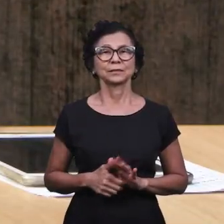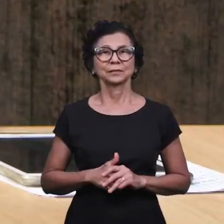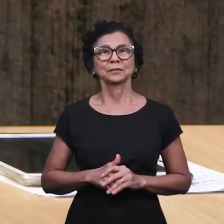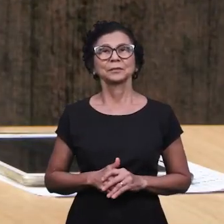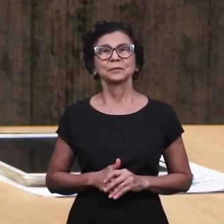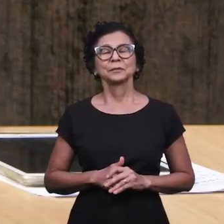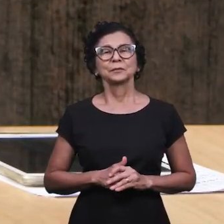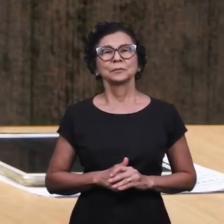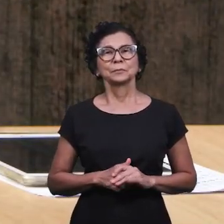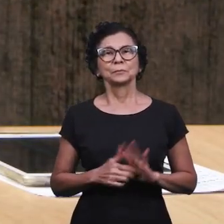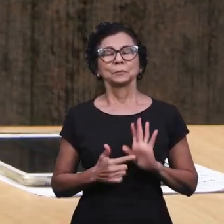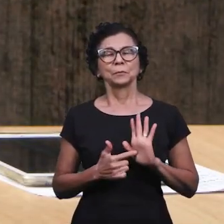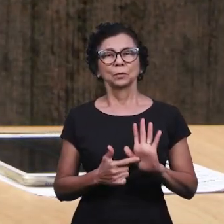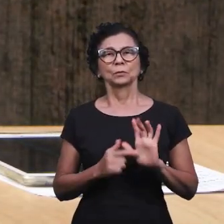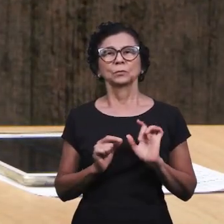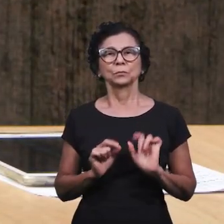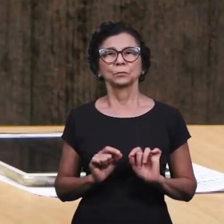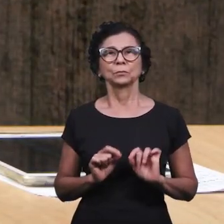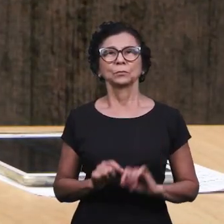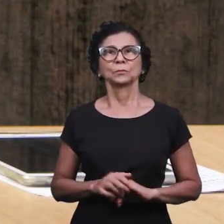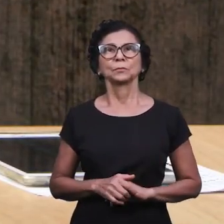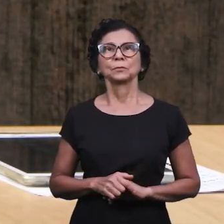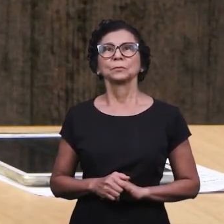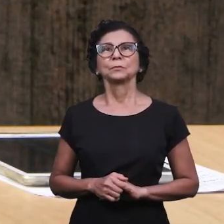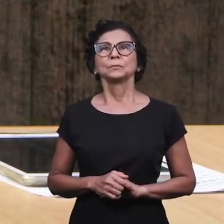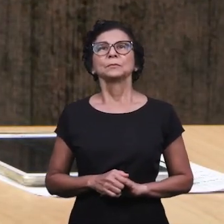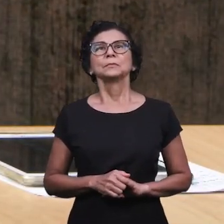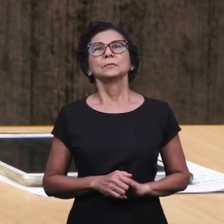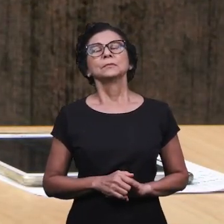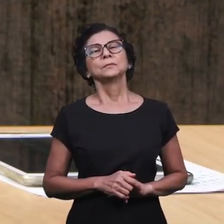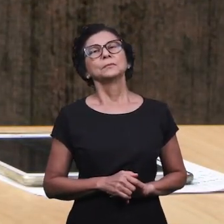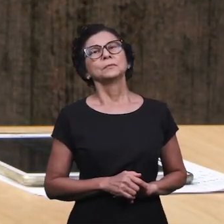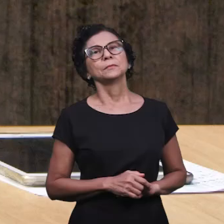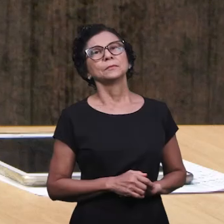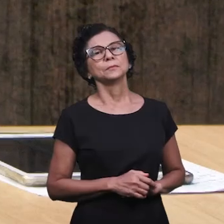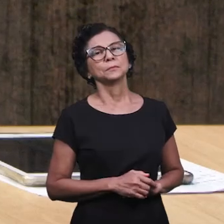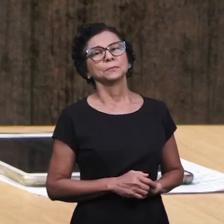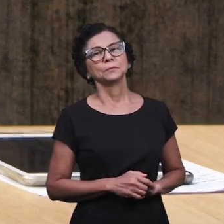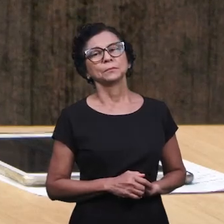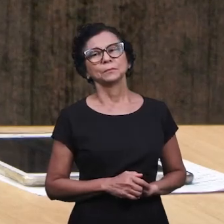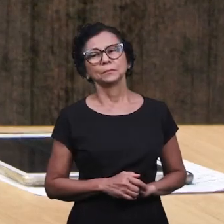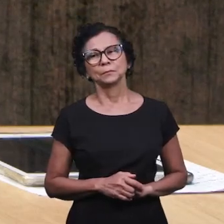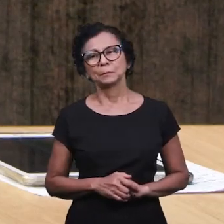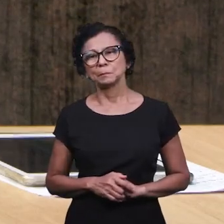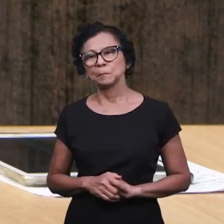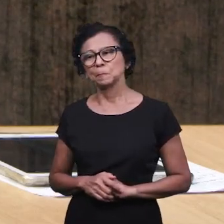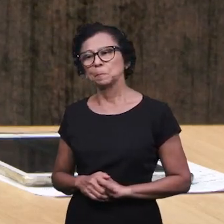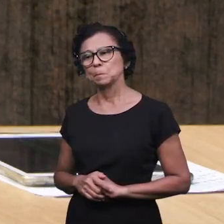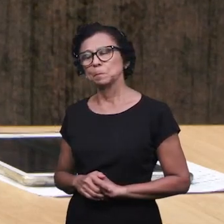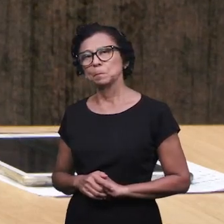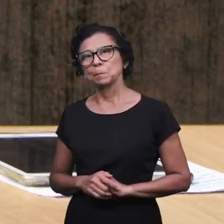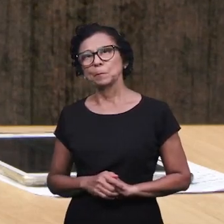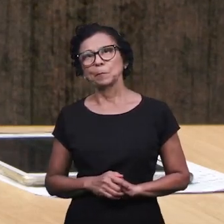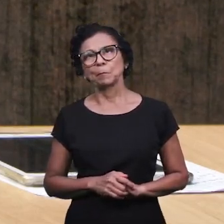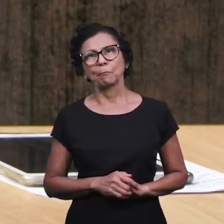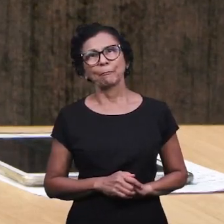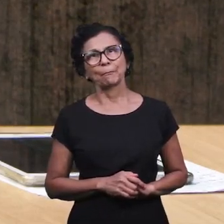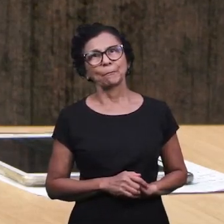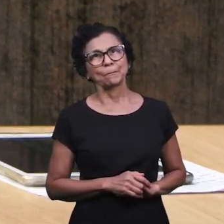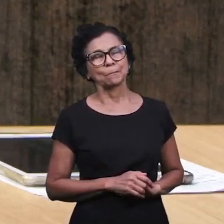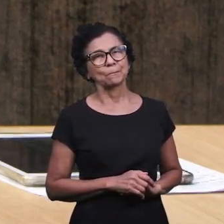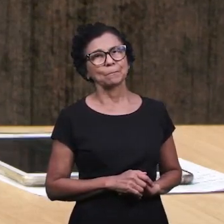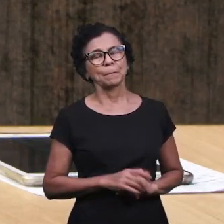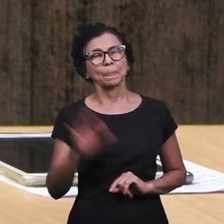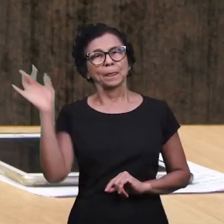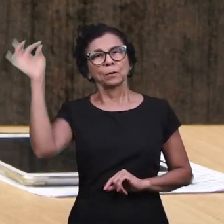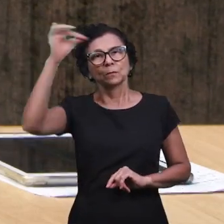do seguinte, que é a ação e a continuidade da questão da operação do